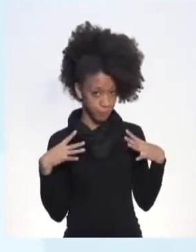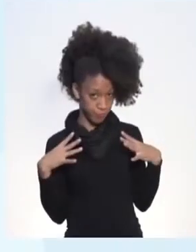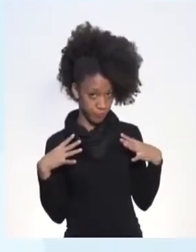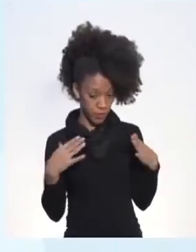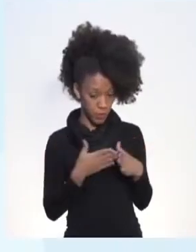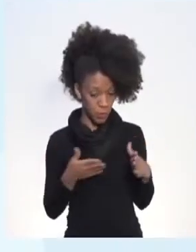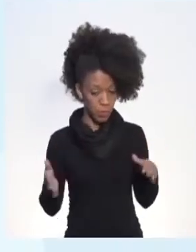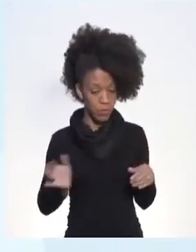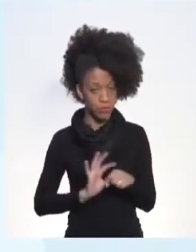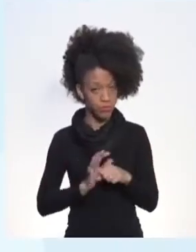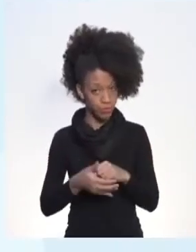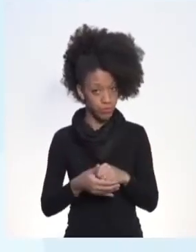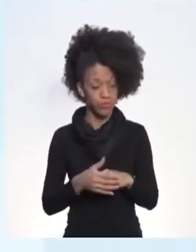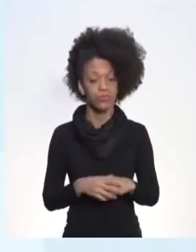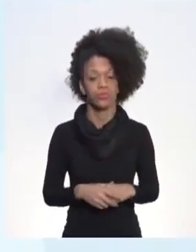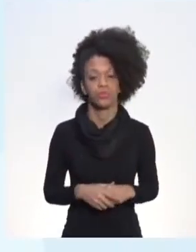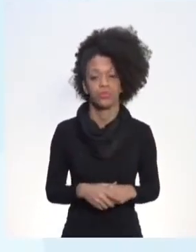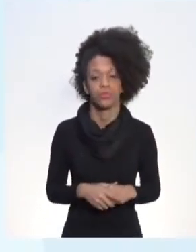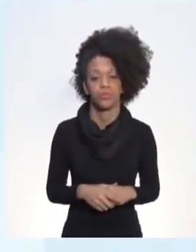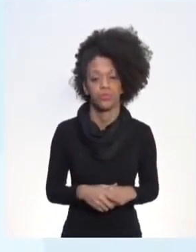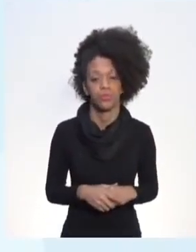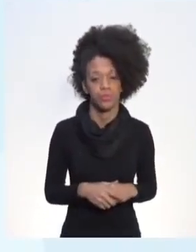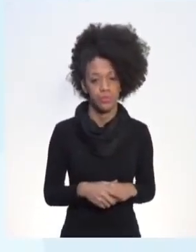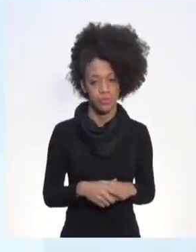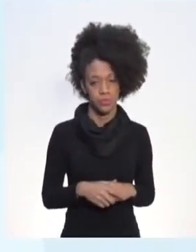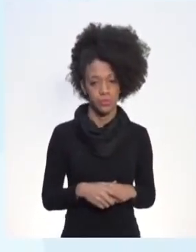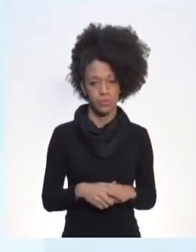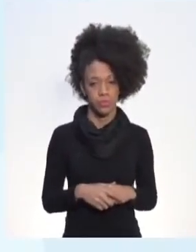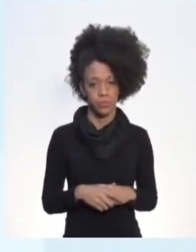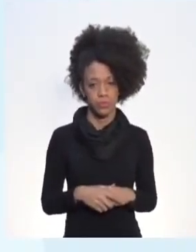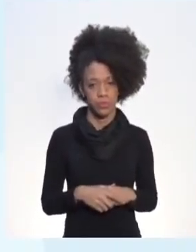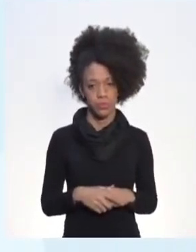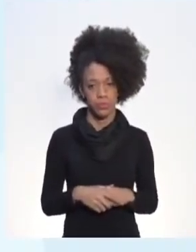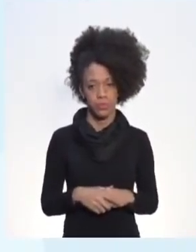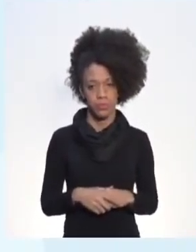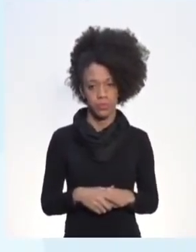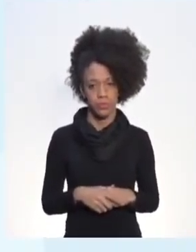aí. Sim. Opa.